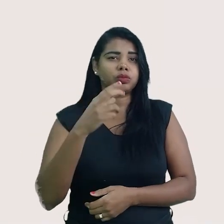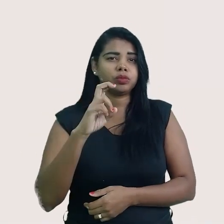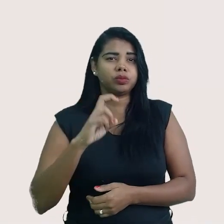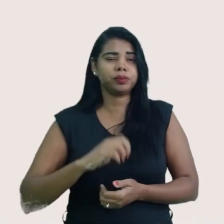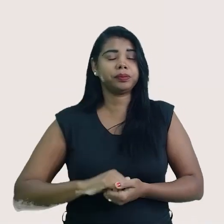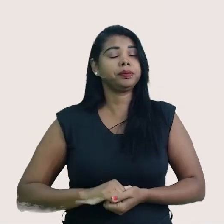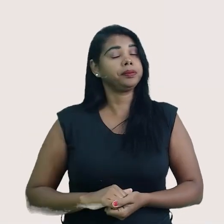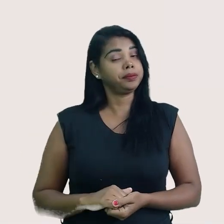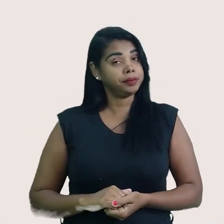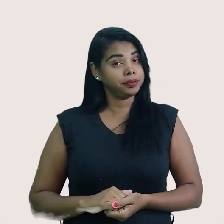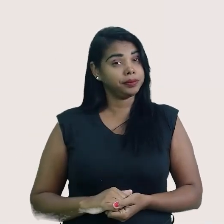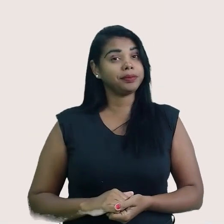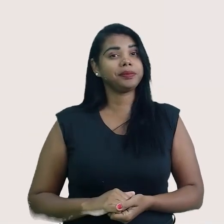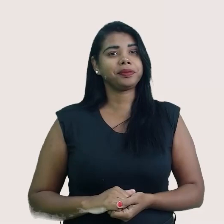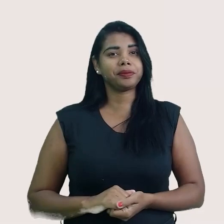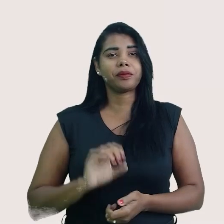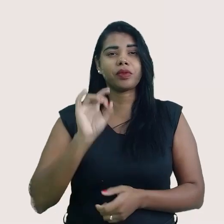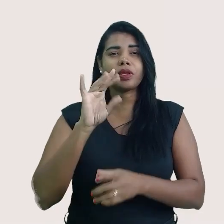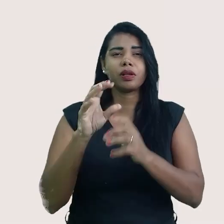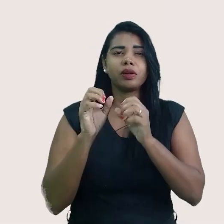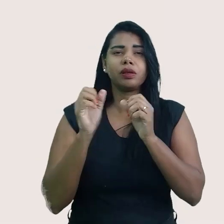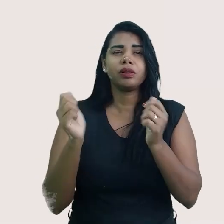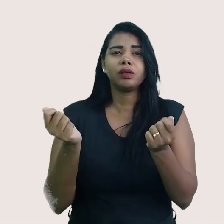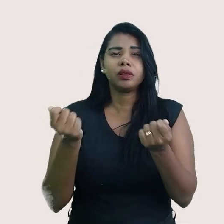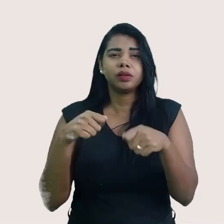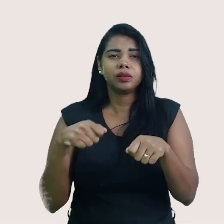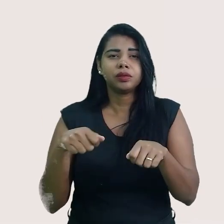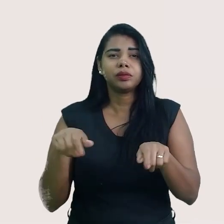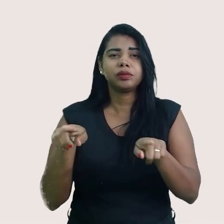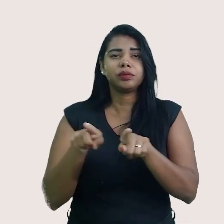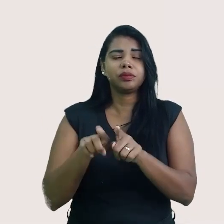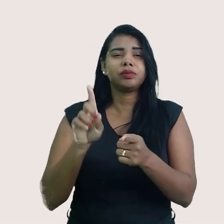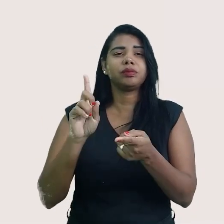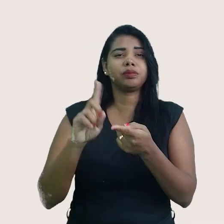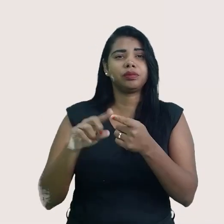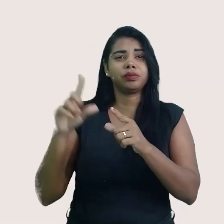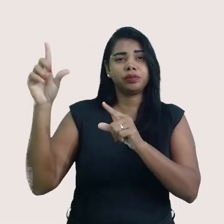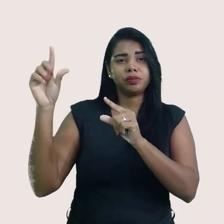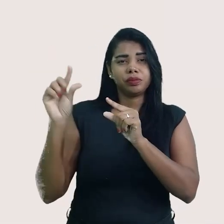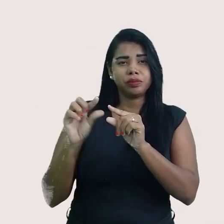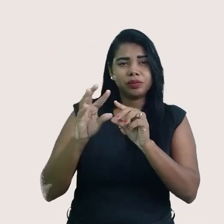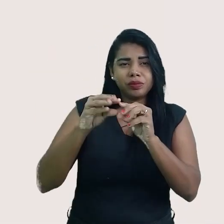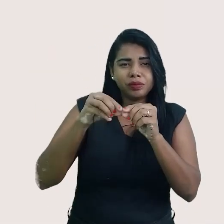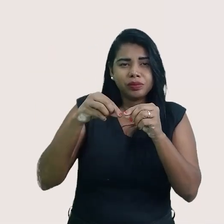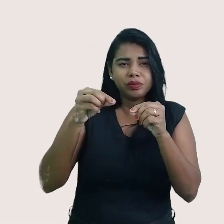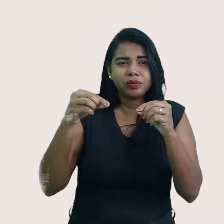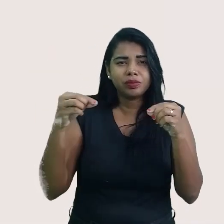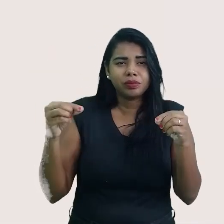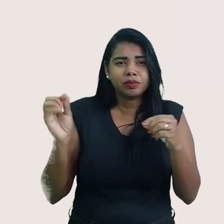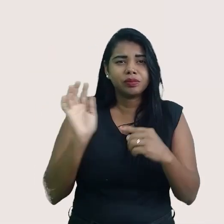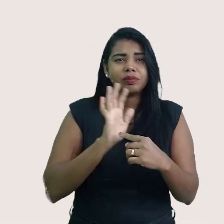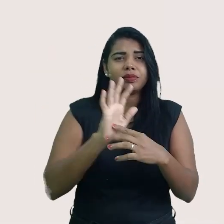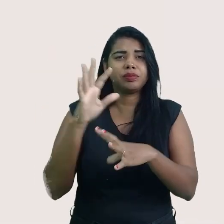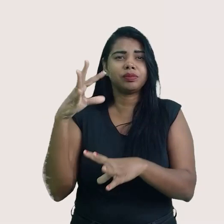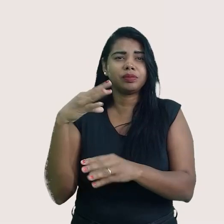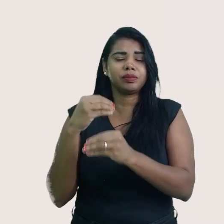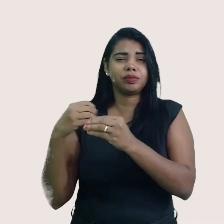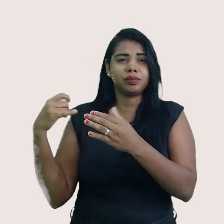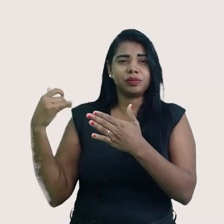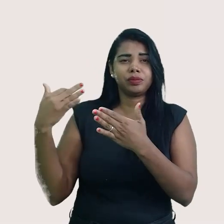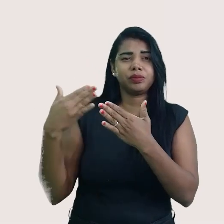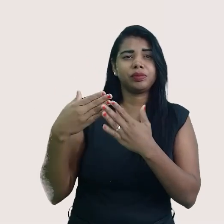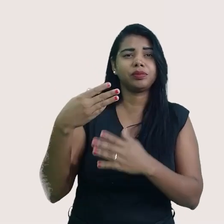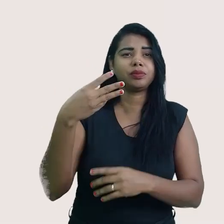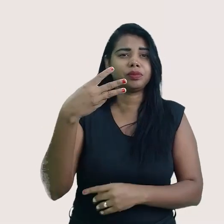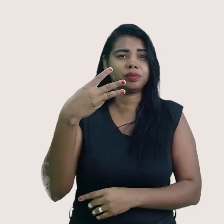5. Mas essa condição só é possível para que a espessura mínima da película. Considere que o caminho percorrido de 3